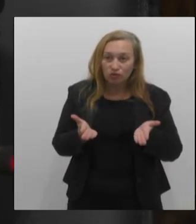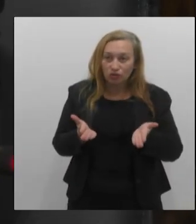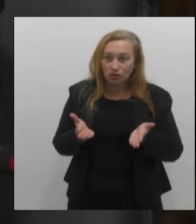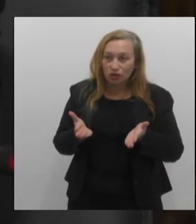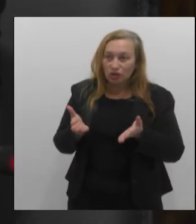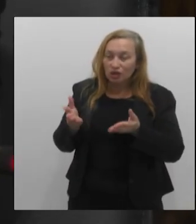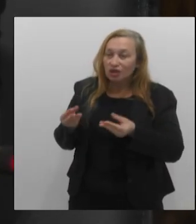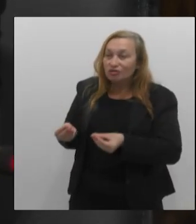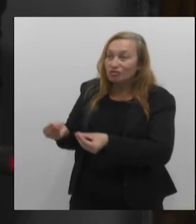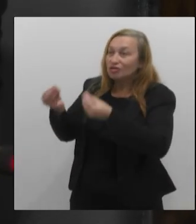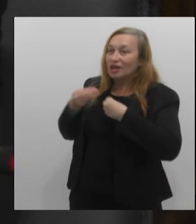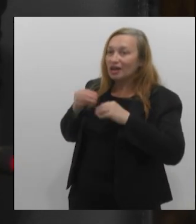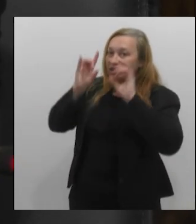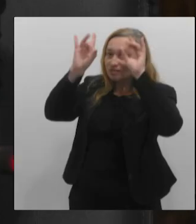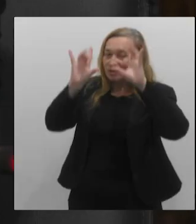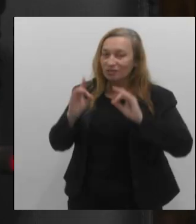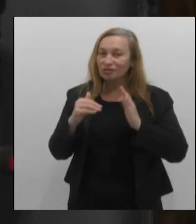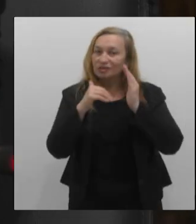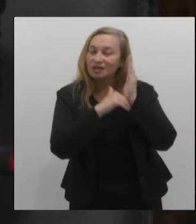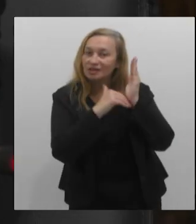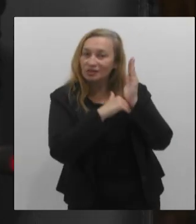esse precioso tesouro.